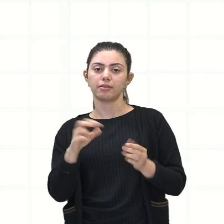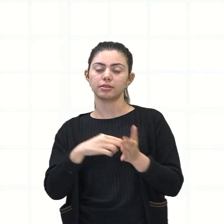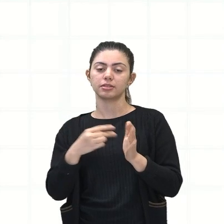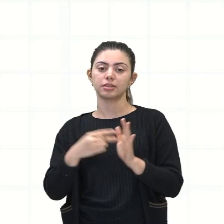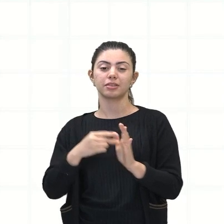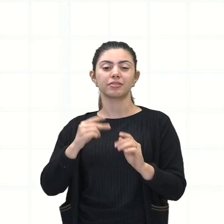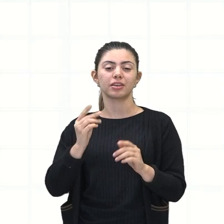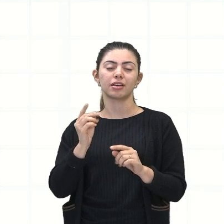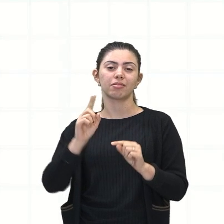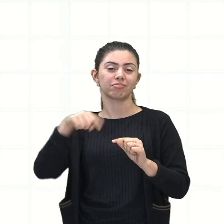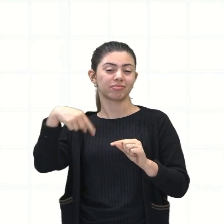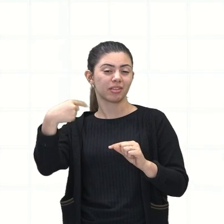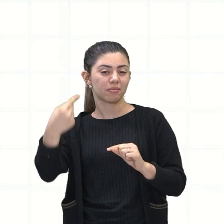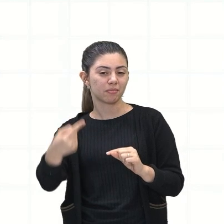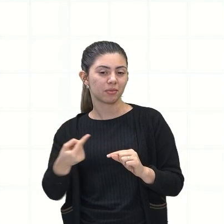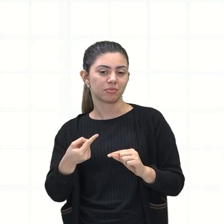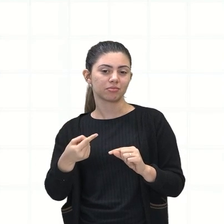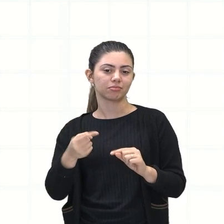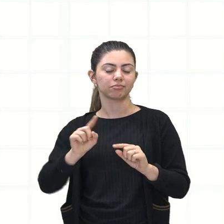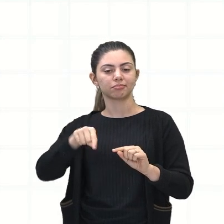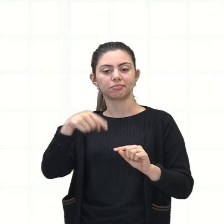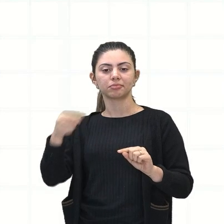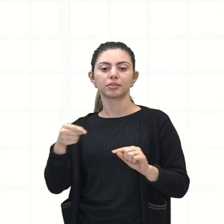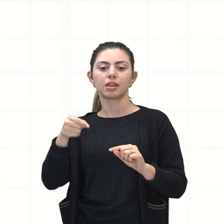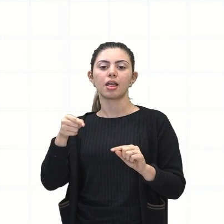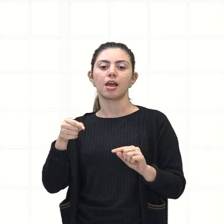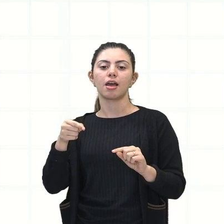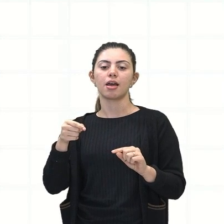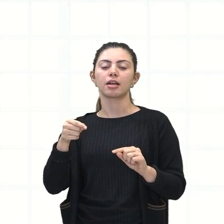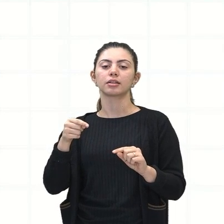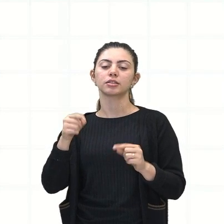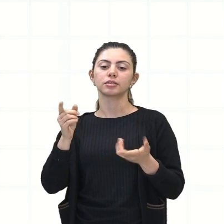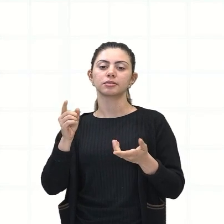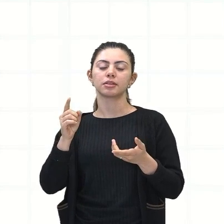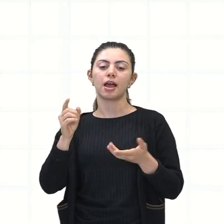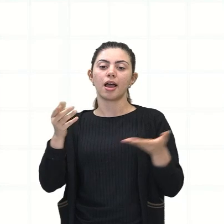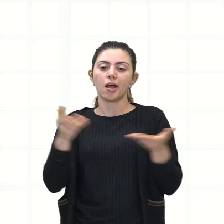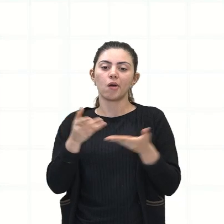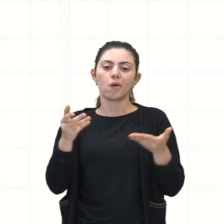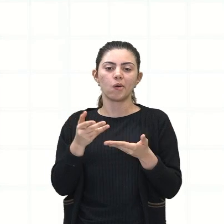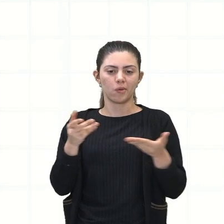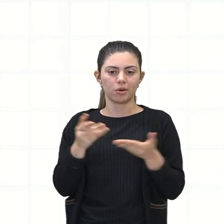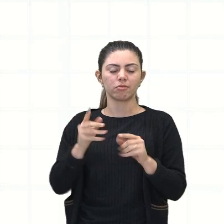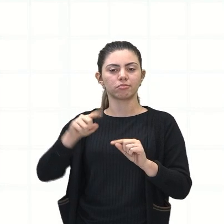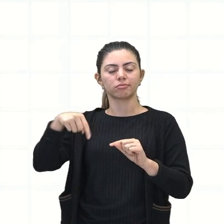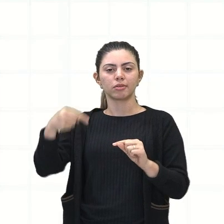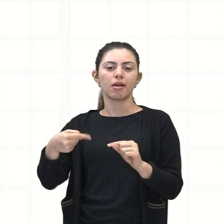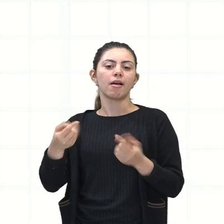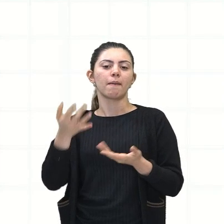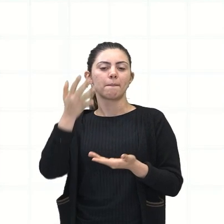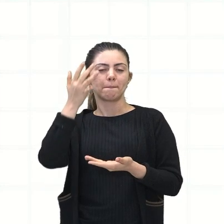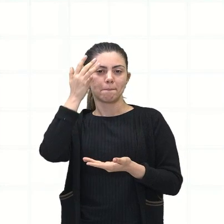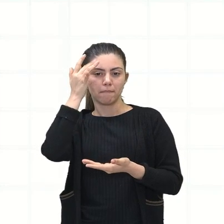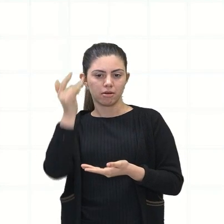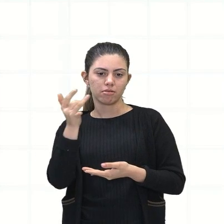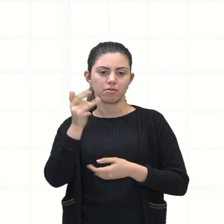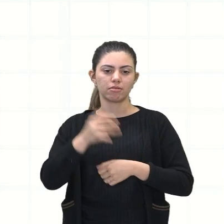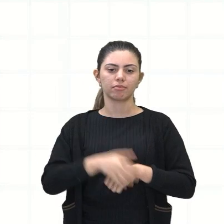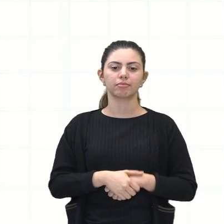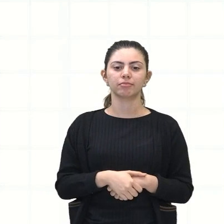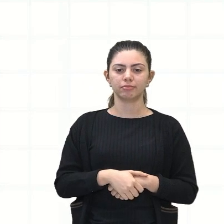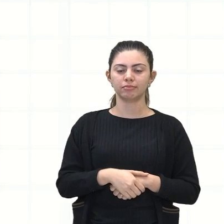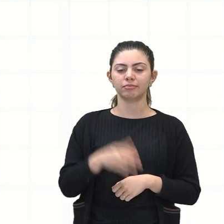tarde. Now, que quer dizer agora. E tomorrow, amanhã. Today, hoje. Yesterday,